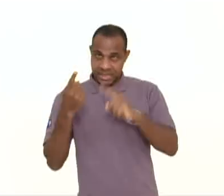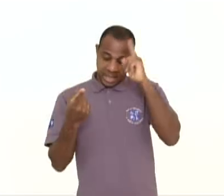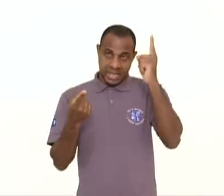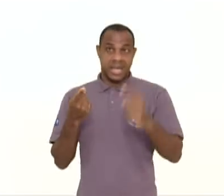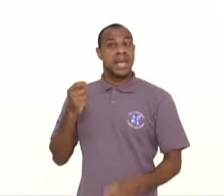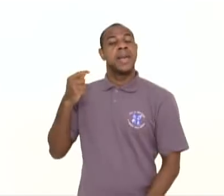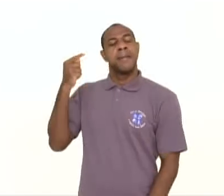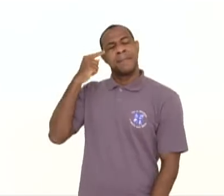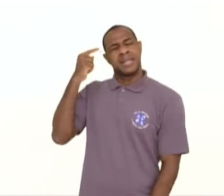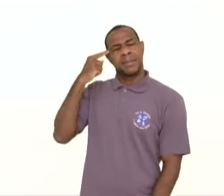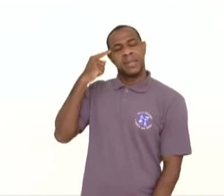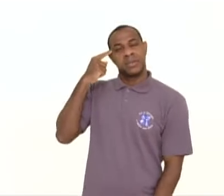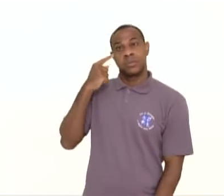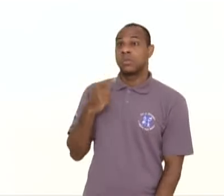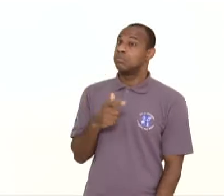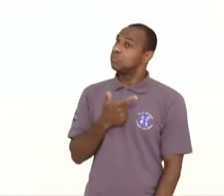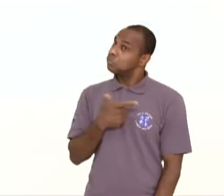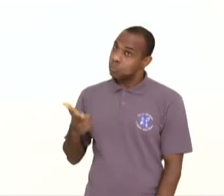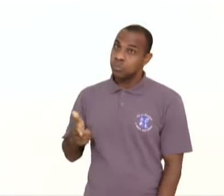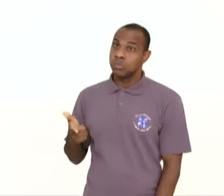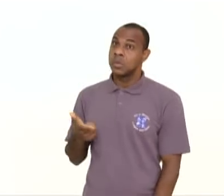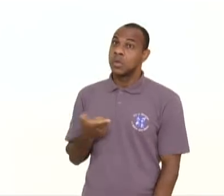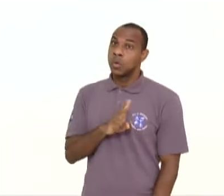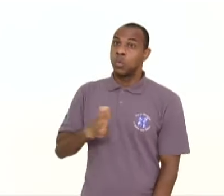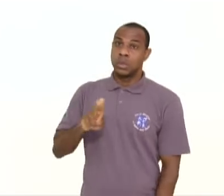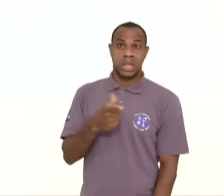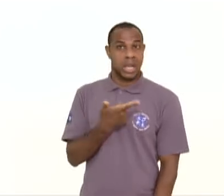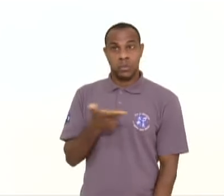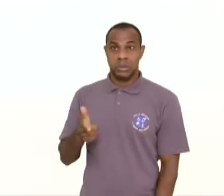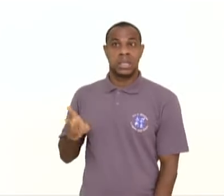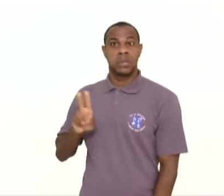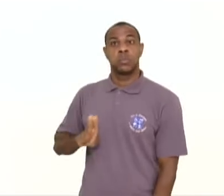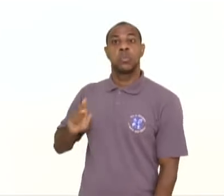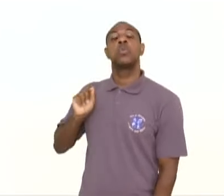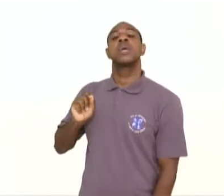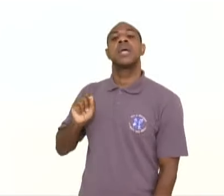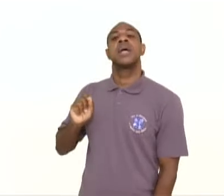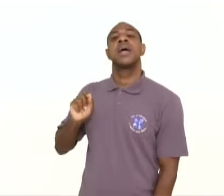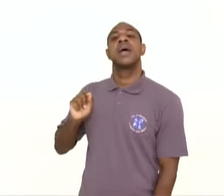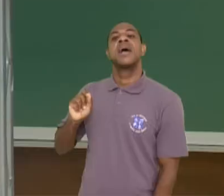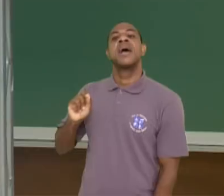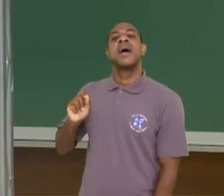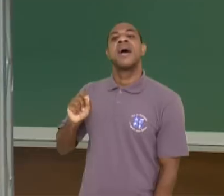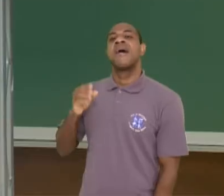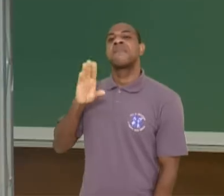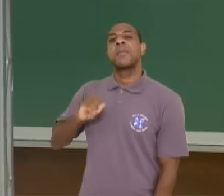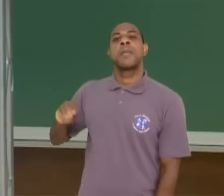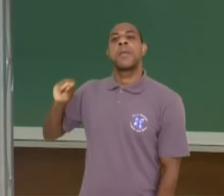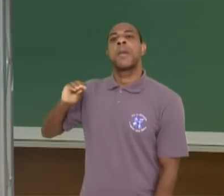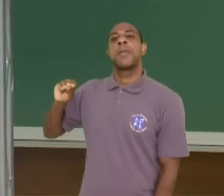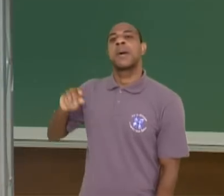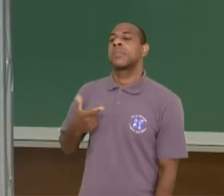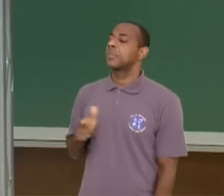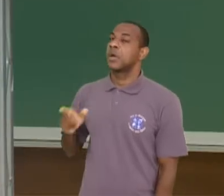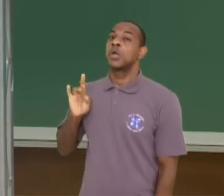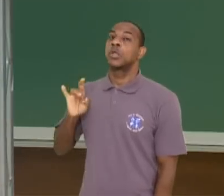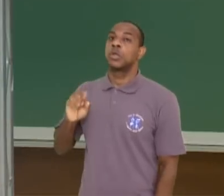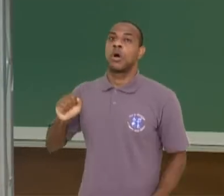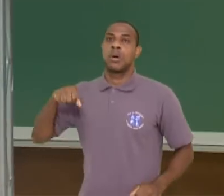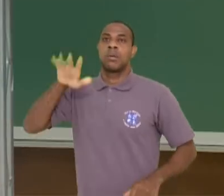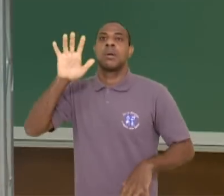fala, utilizando apenas sinais, né? Então fica bem tranquila essa definição, né? Então utiliza apenas sinais,